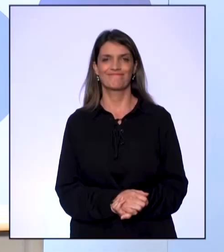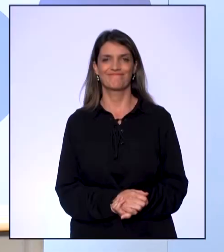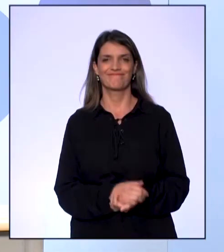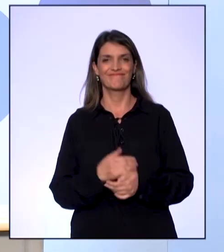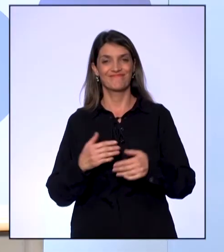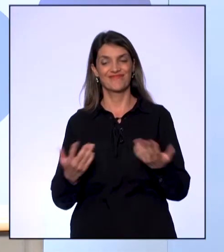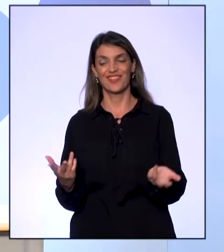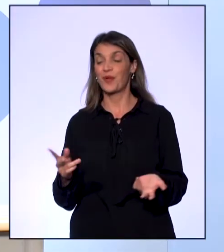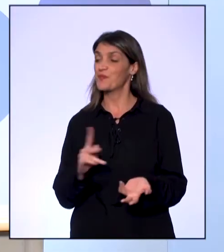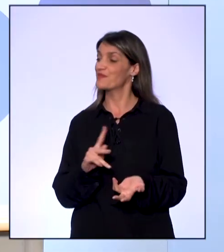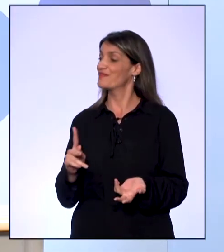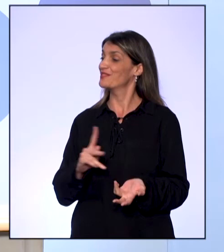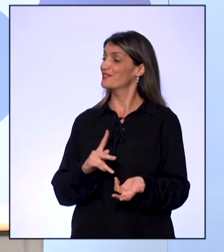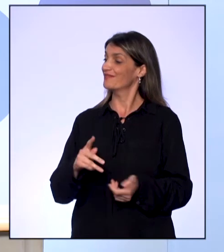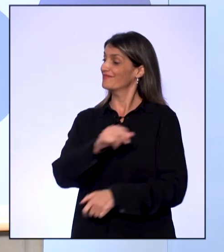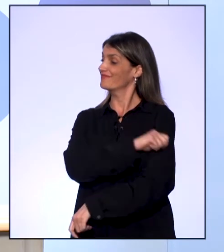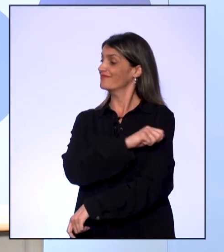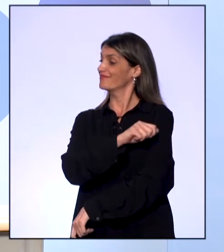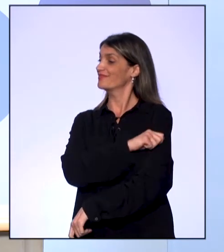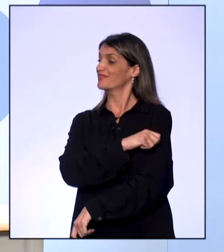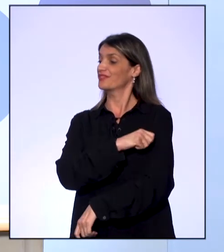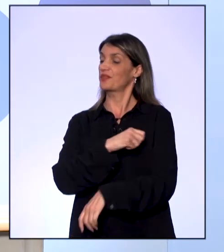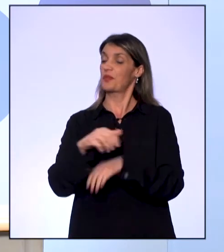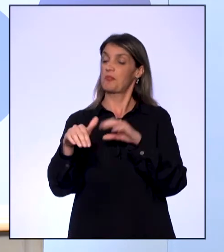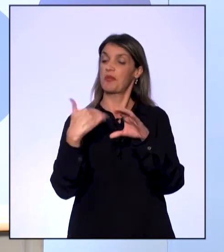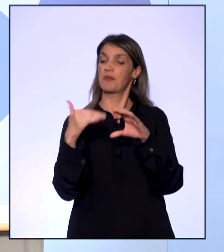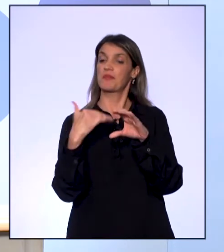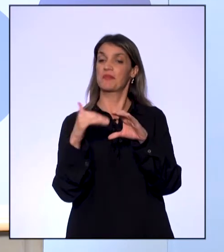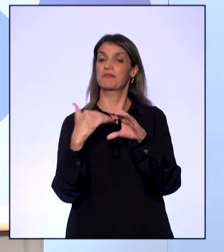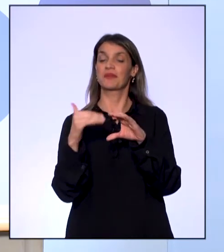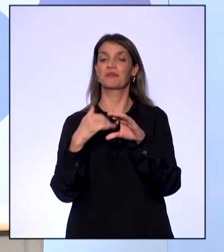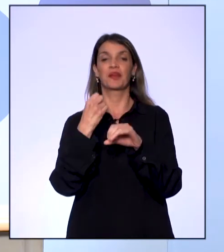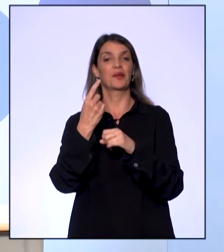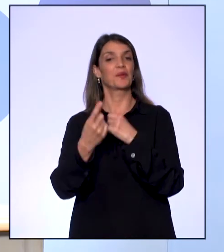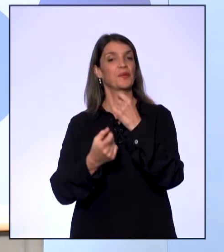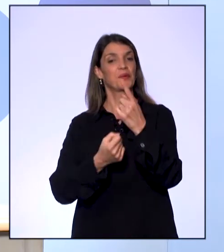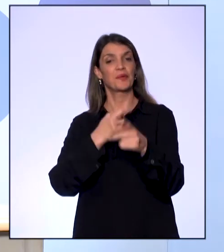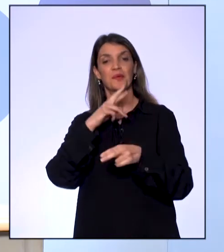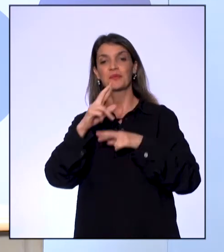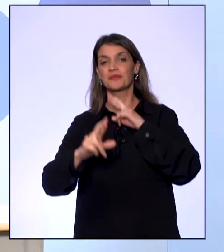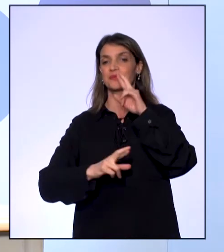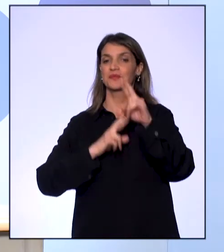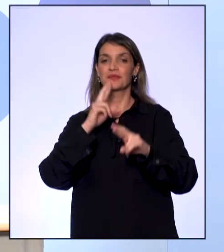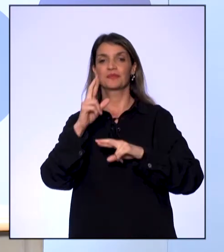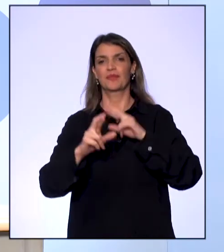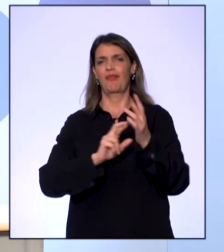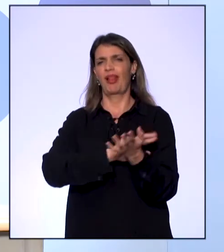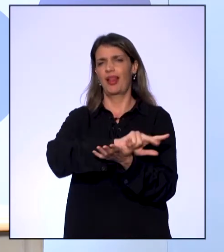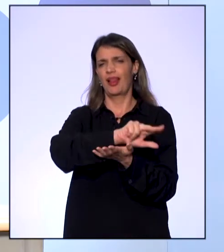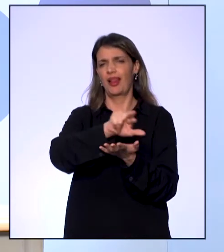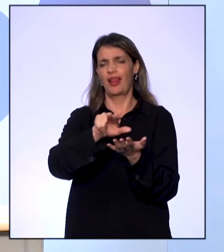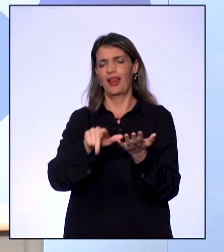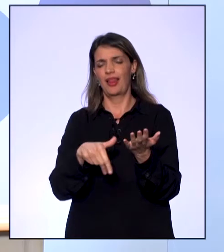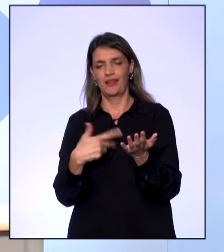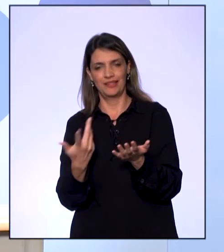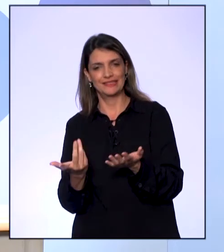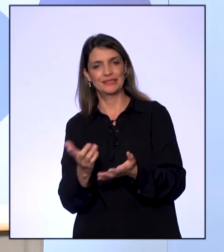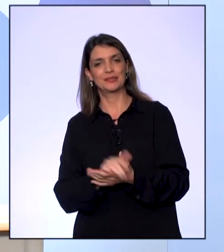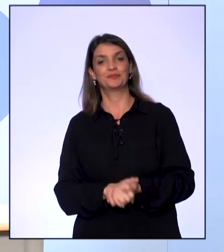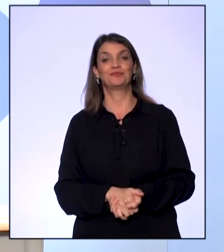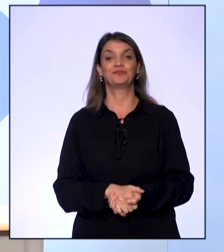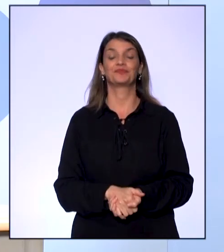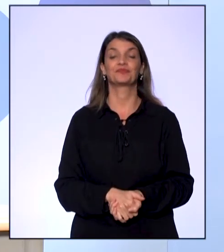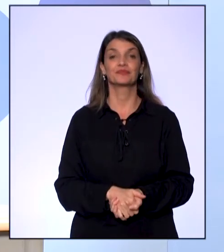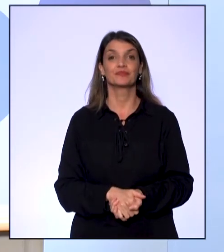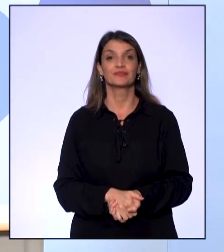Então, professor Wilson, os alunos estão aqui interagindo, né, com algumas respostas, tá? São muitas respostas.